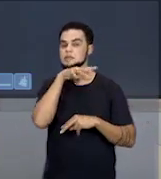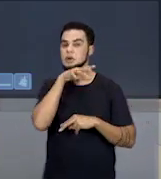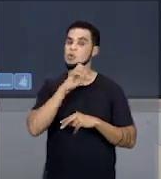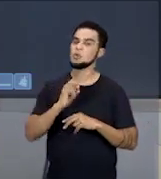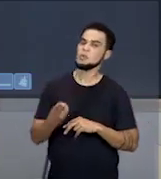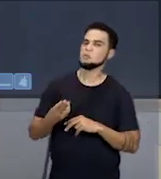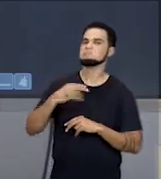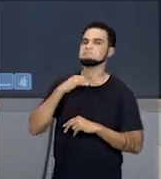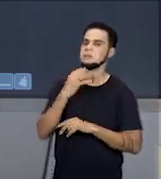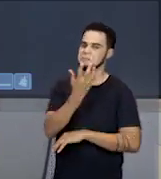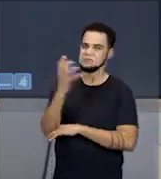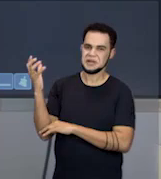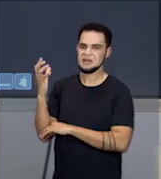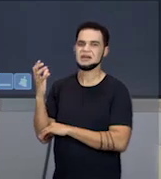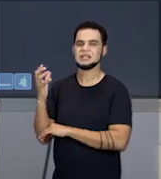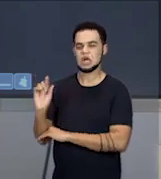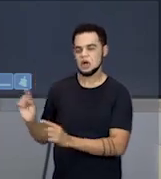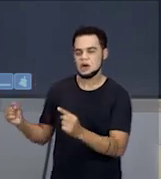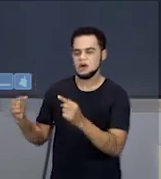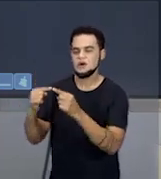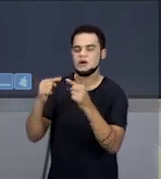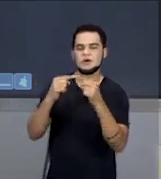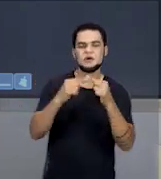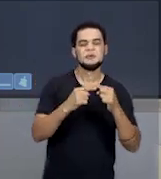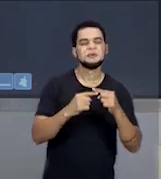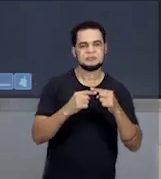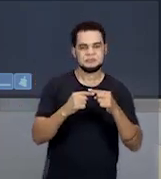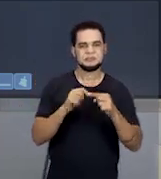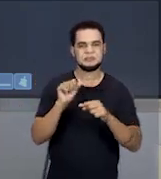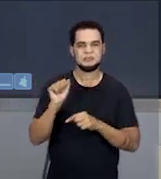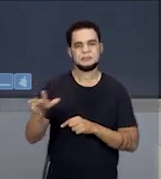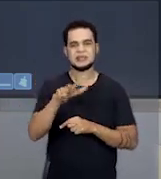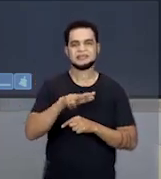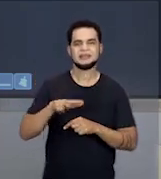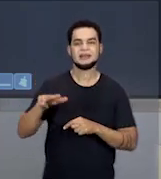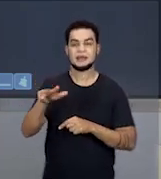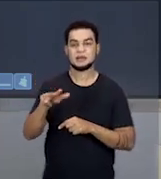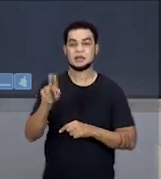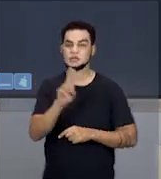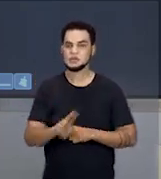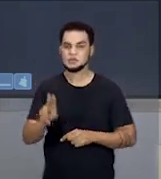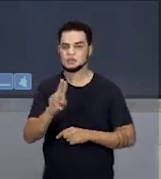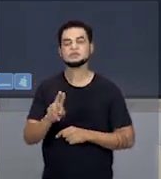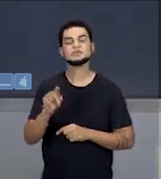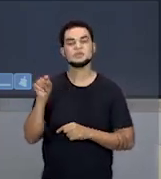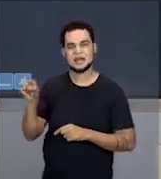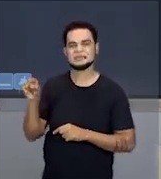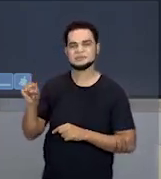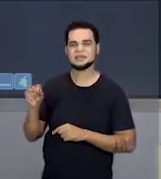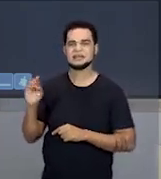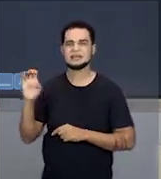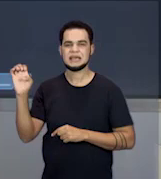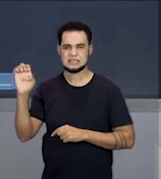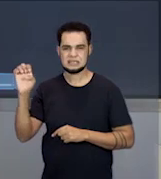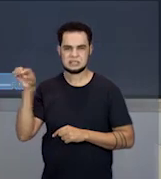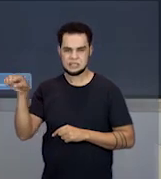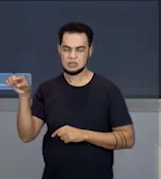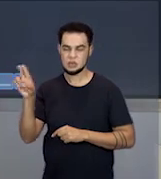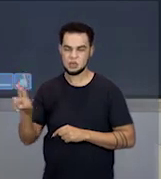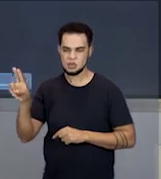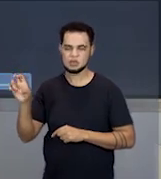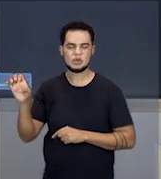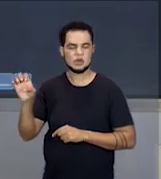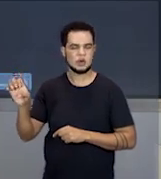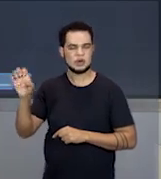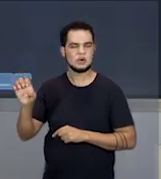uma planta com plasmídios de bactéria. Essa bactéria aí que nós utilizamos, a Escherichia coli, é o que nós chamamos de vetor, que